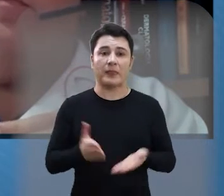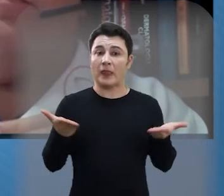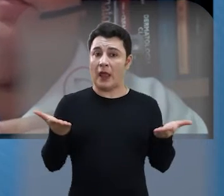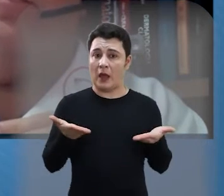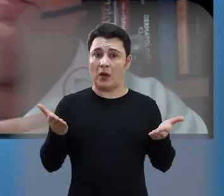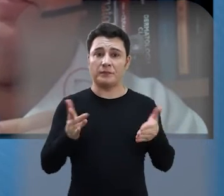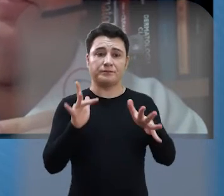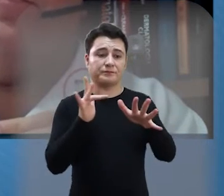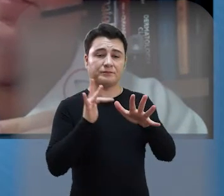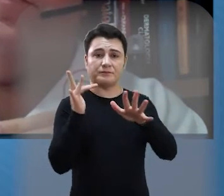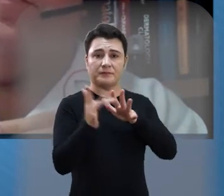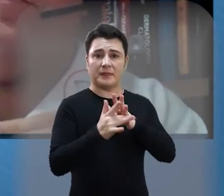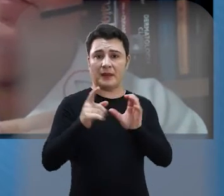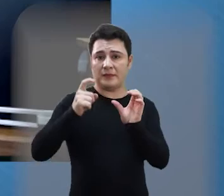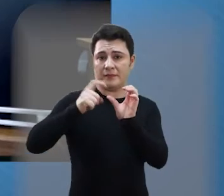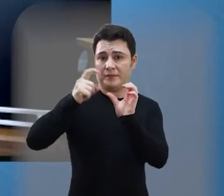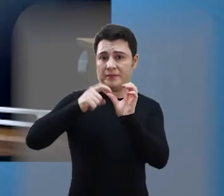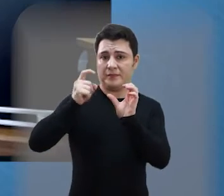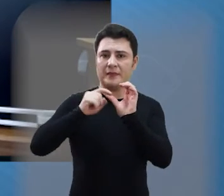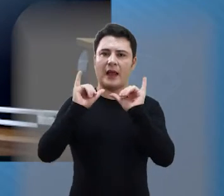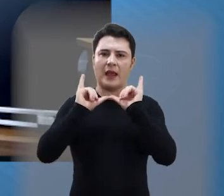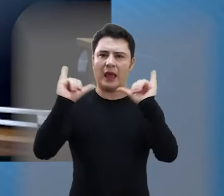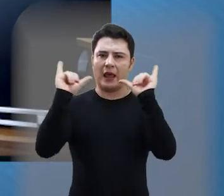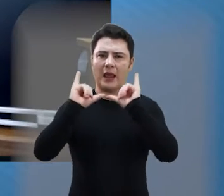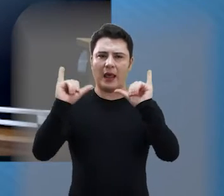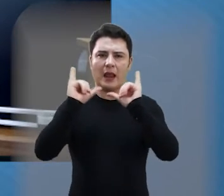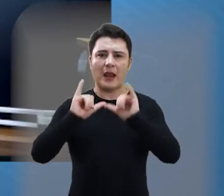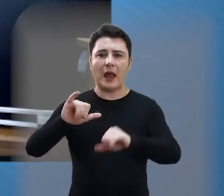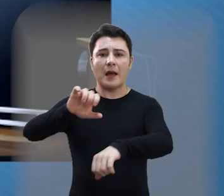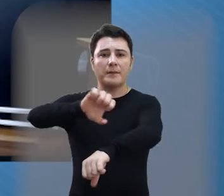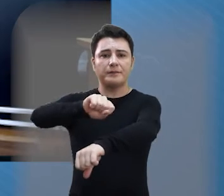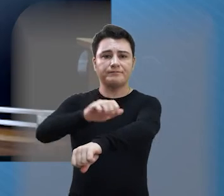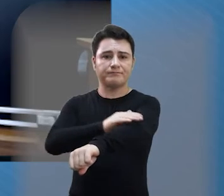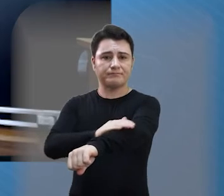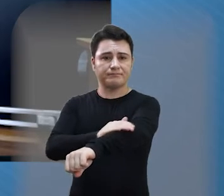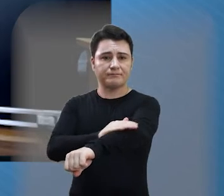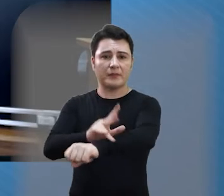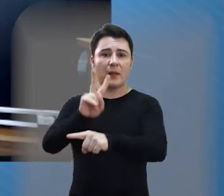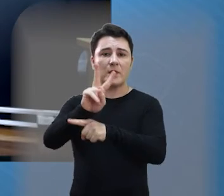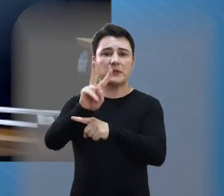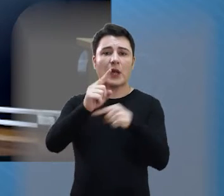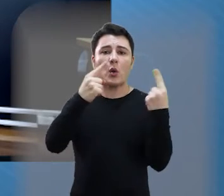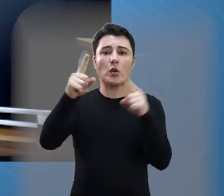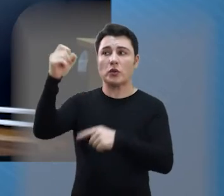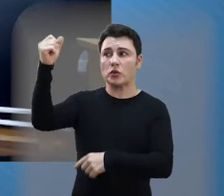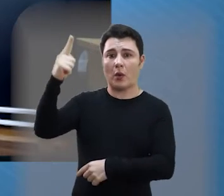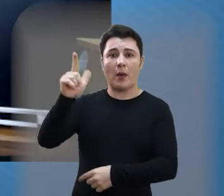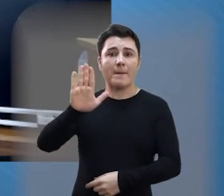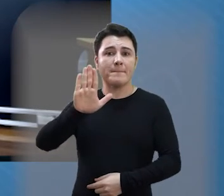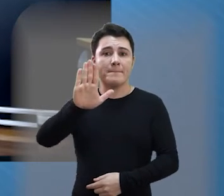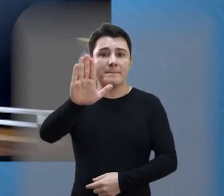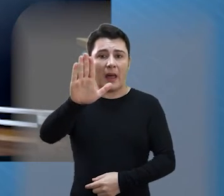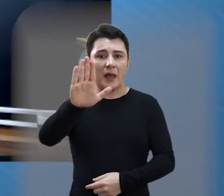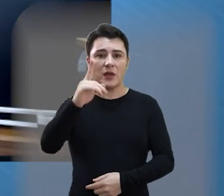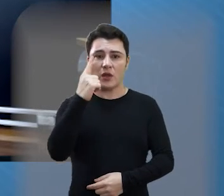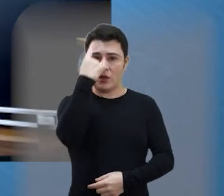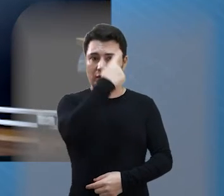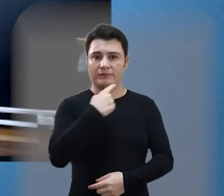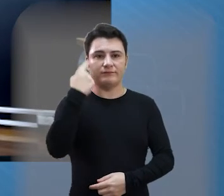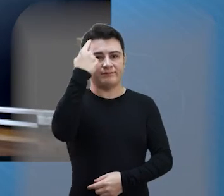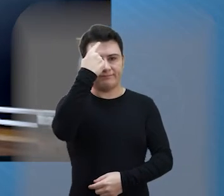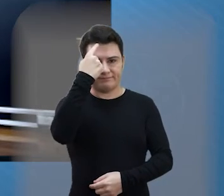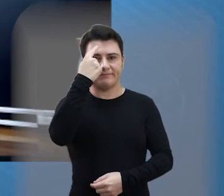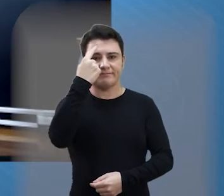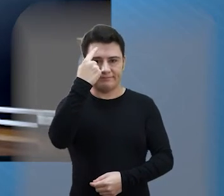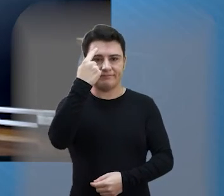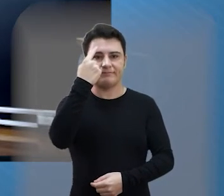Sérgio. Um conselho que viralizou no aplicativo TikTok é o uso de protetor solar apenas em algumas áreas do